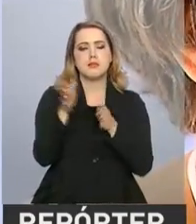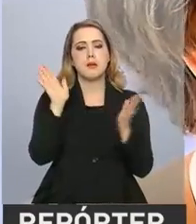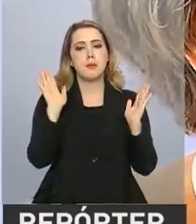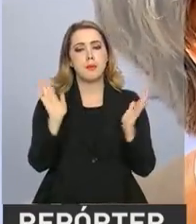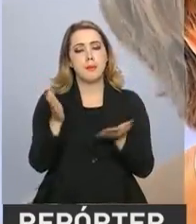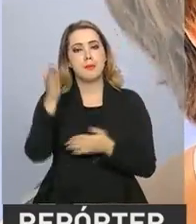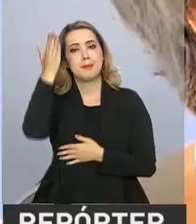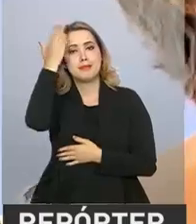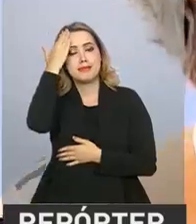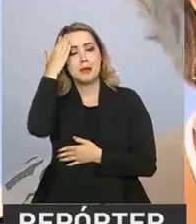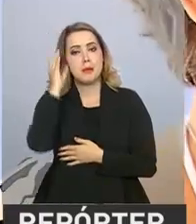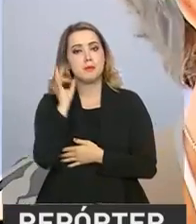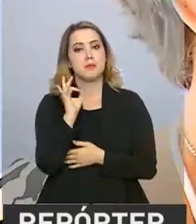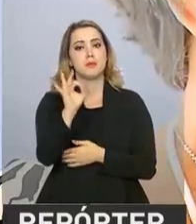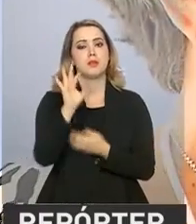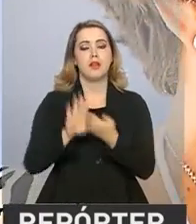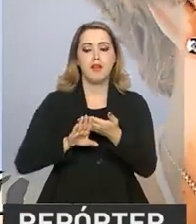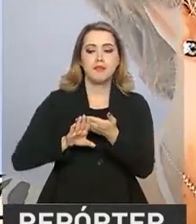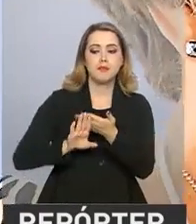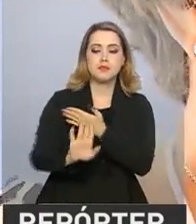para fazer com que ele